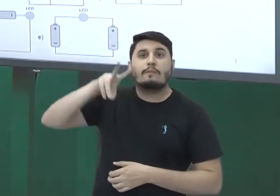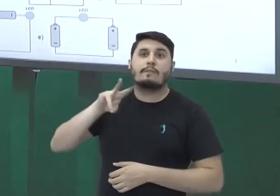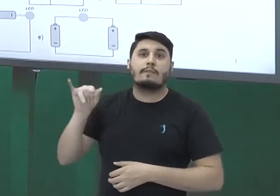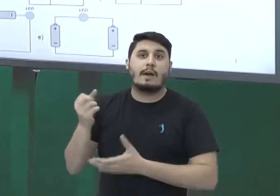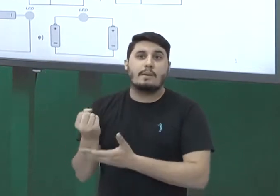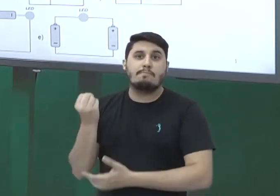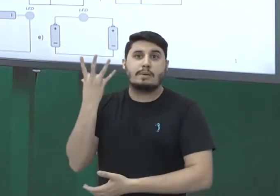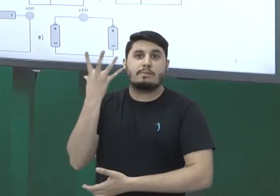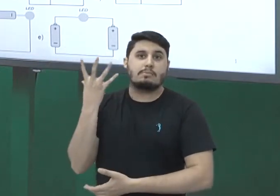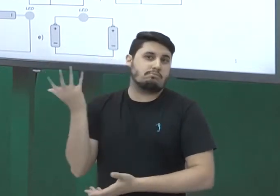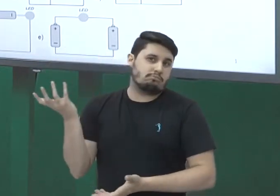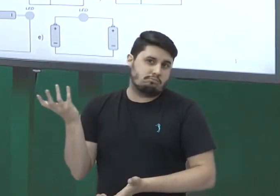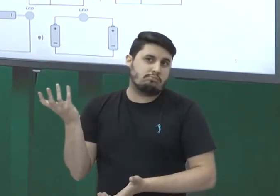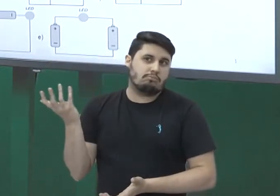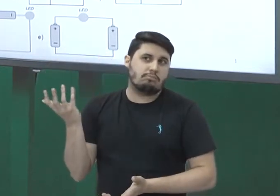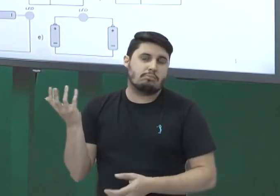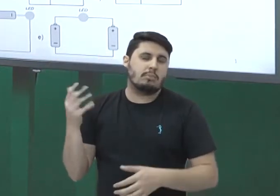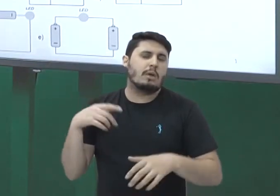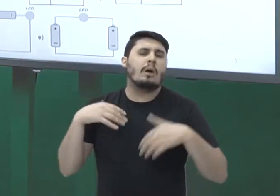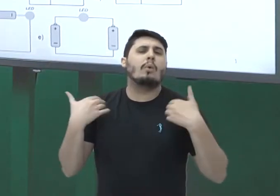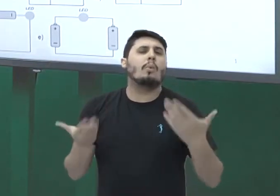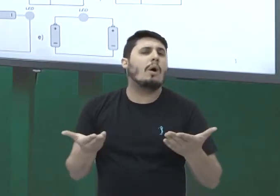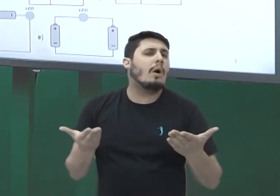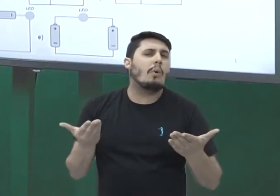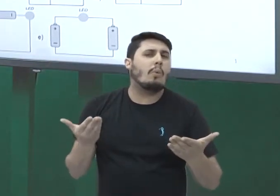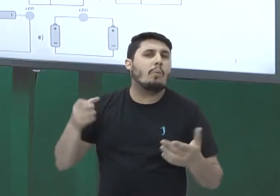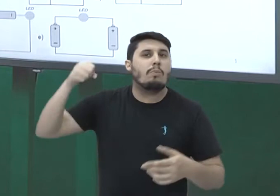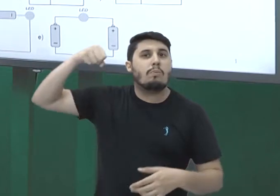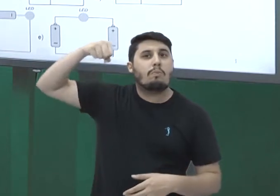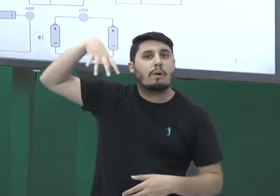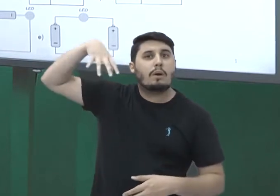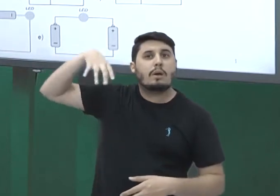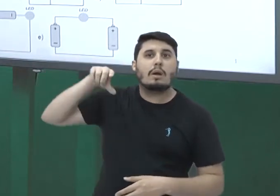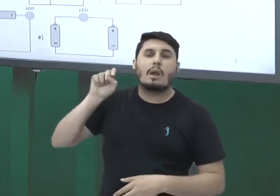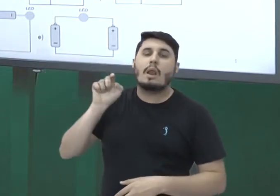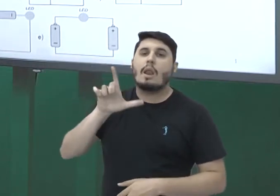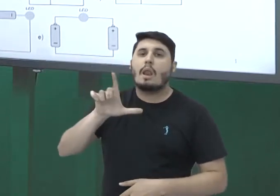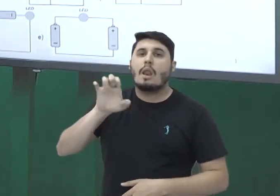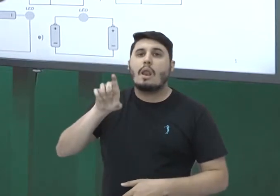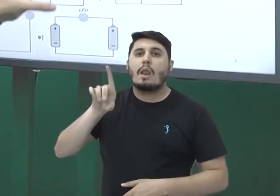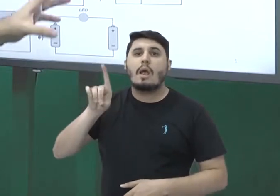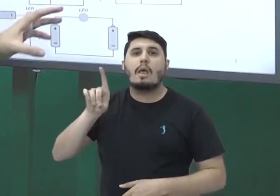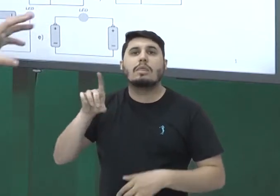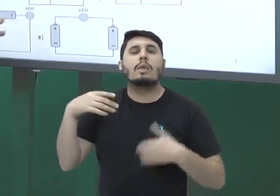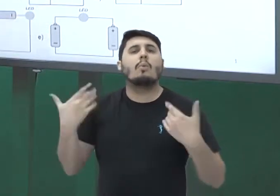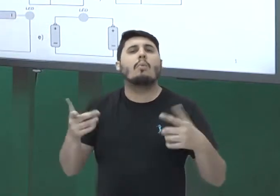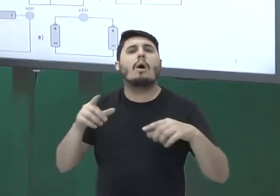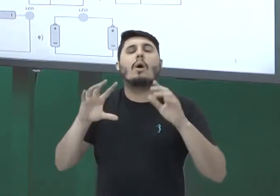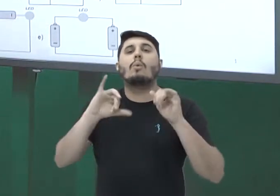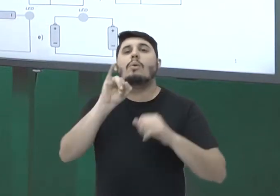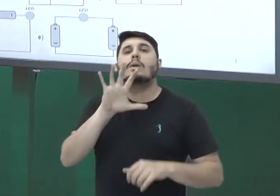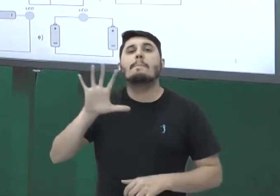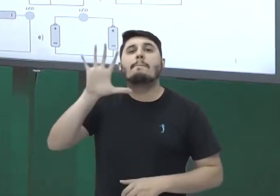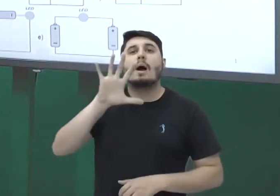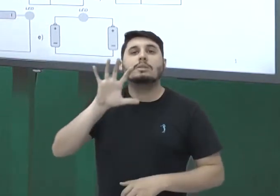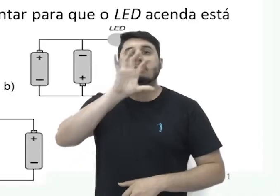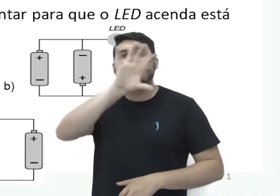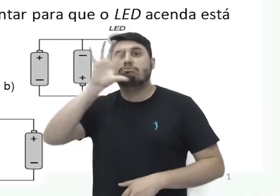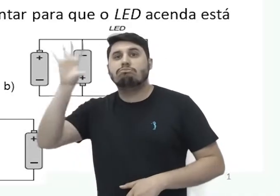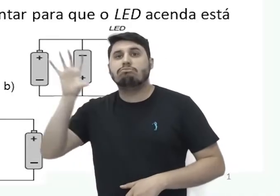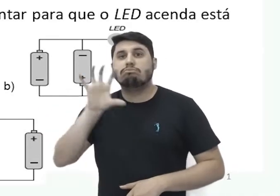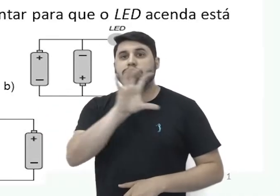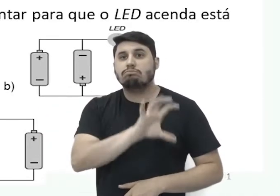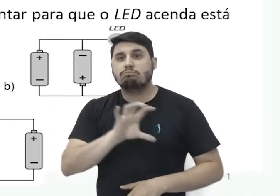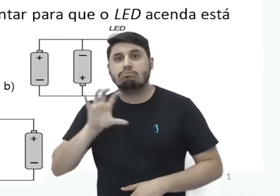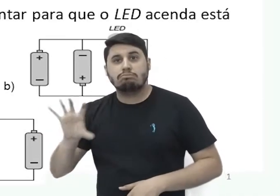qual deles o LED vai acender? Ou seja, a lâmpada vai acender com qual configuração de distribuição de